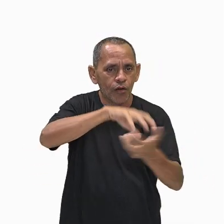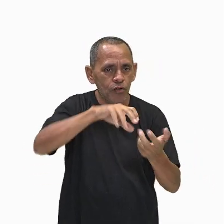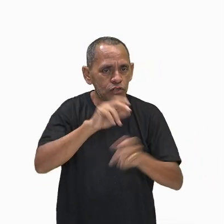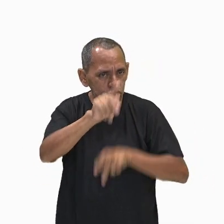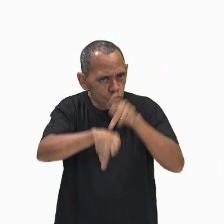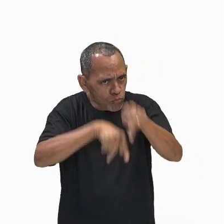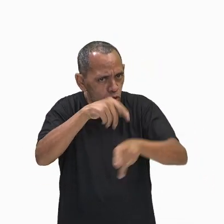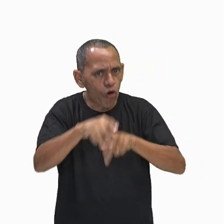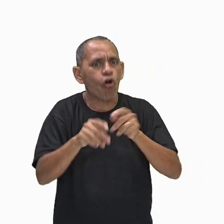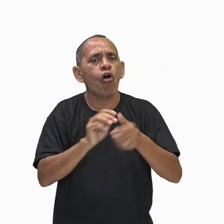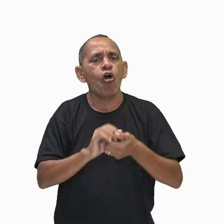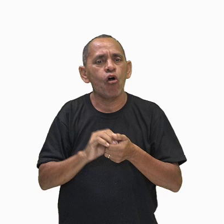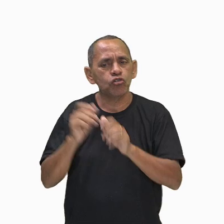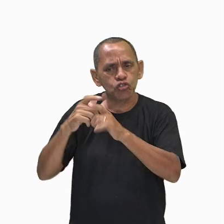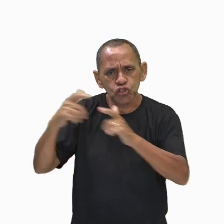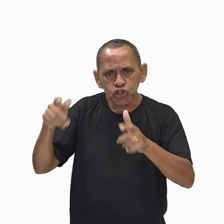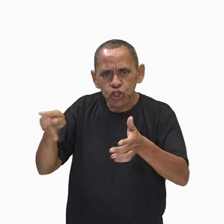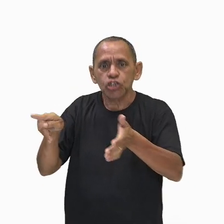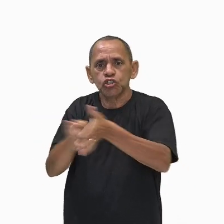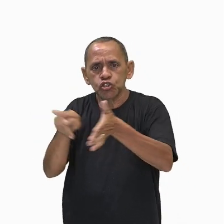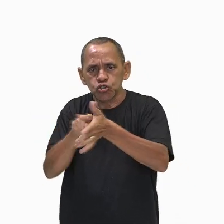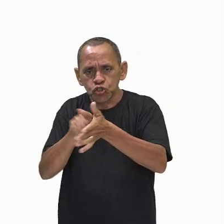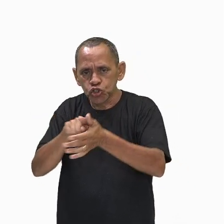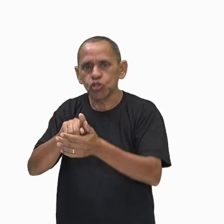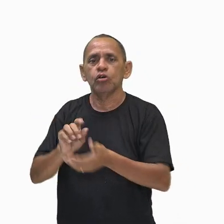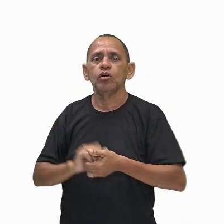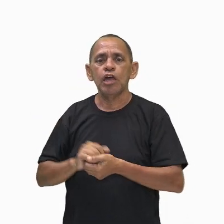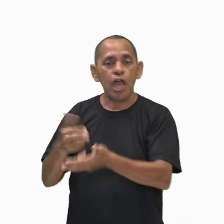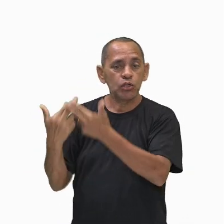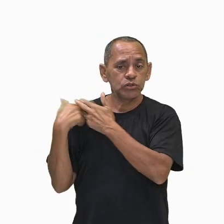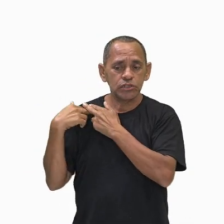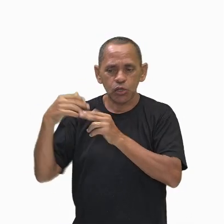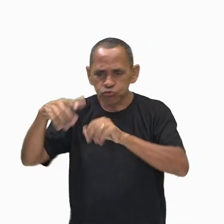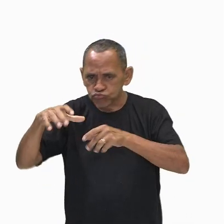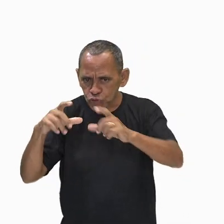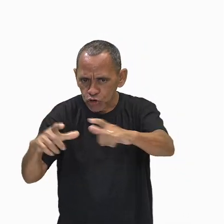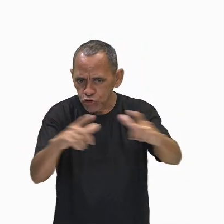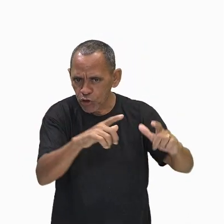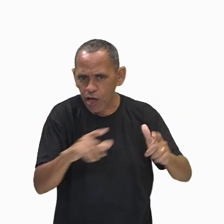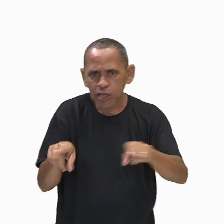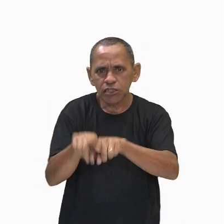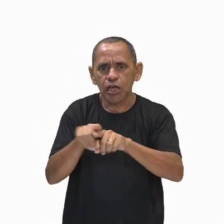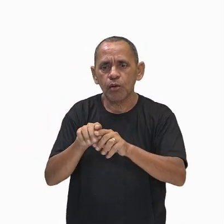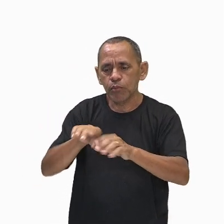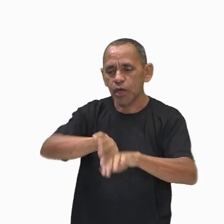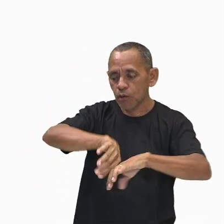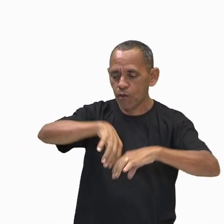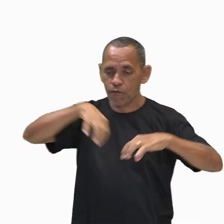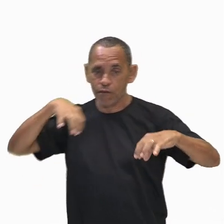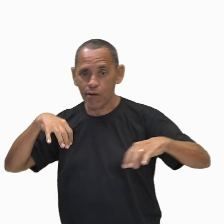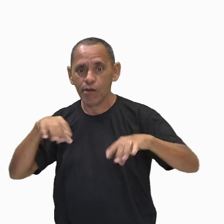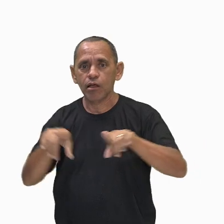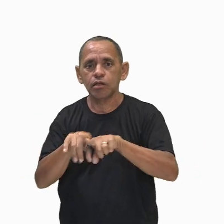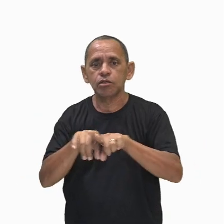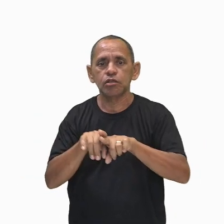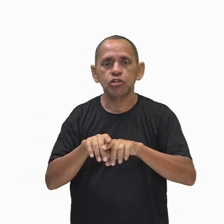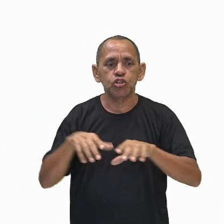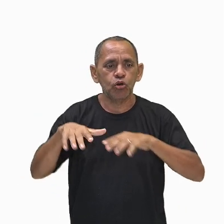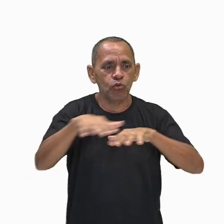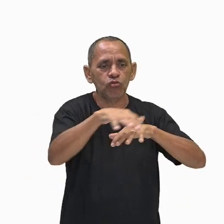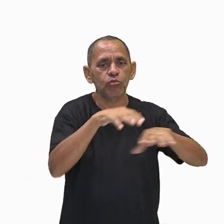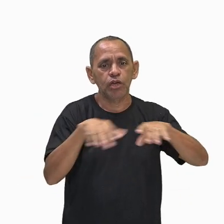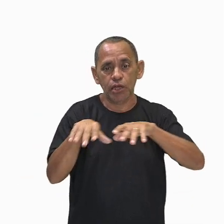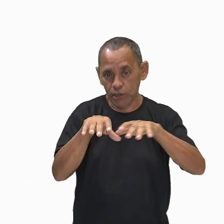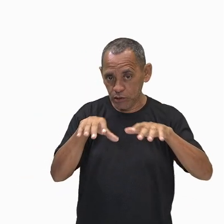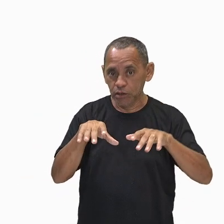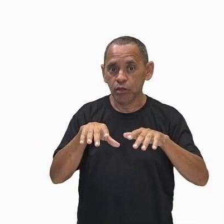popular, os grandes proprietários rurais, eles decidiram afastar-se, então, do movimento, tá? Então, a gente vê aí